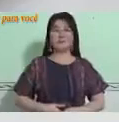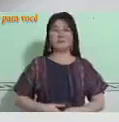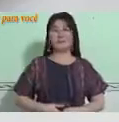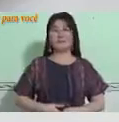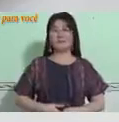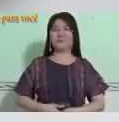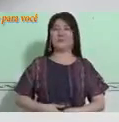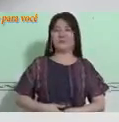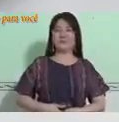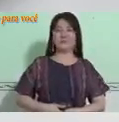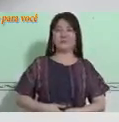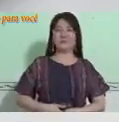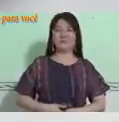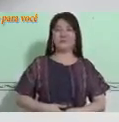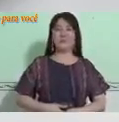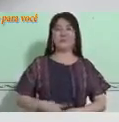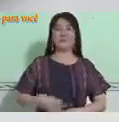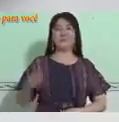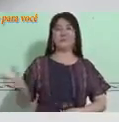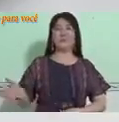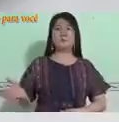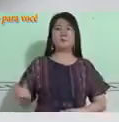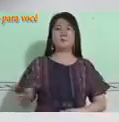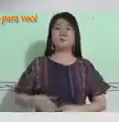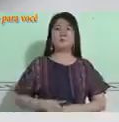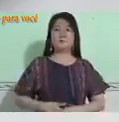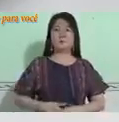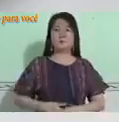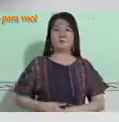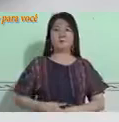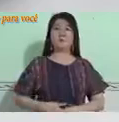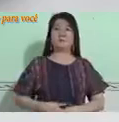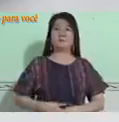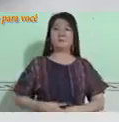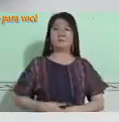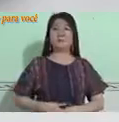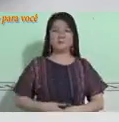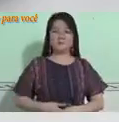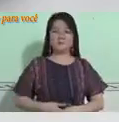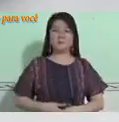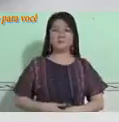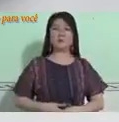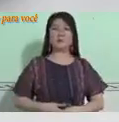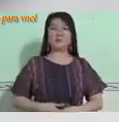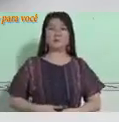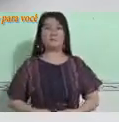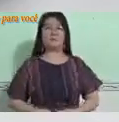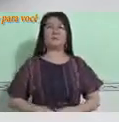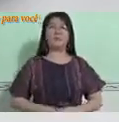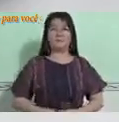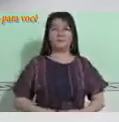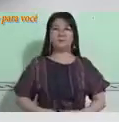Nos casos em que uma pessoa apresenta bastante dificuldade para respirar, com que dá dois níveis de oxigênio no sangue